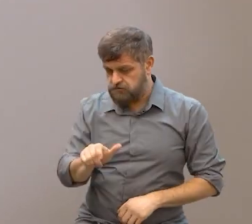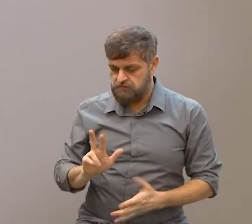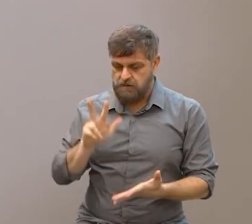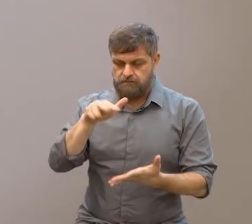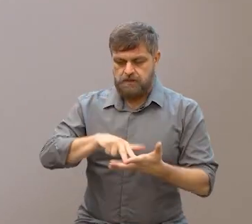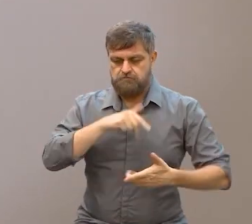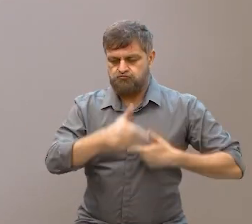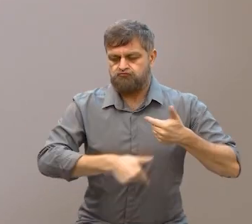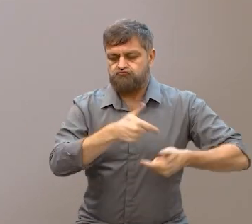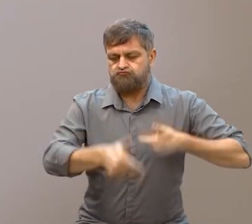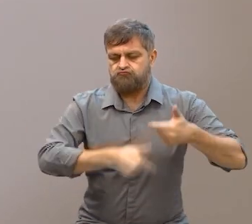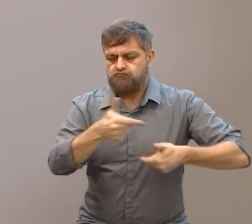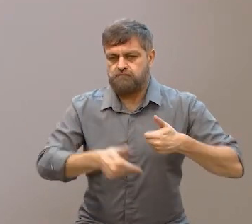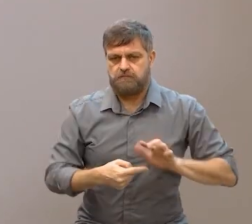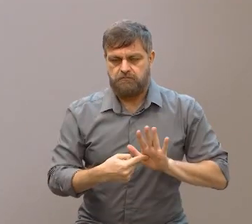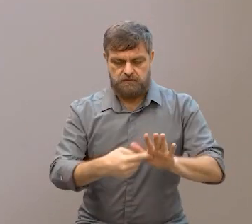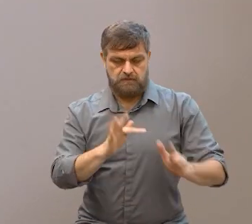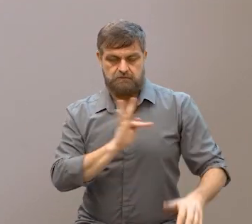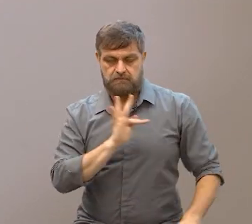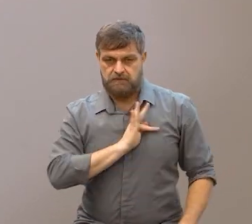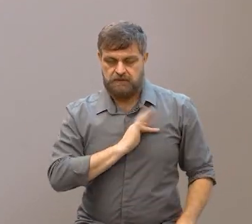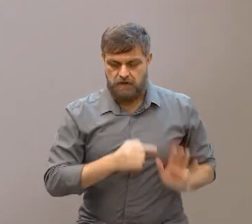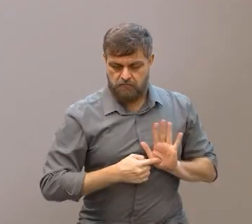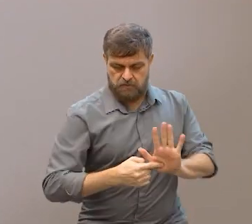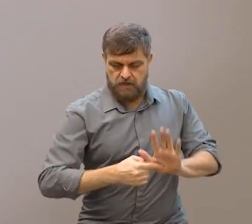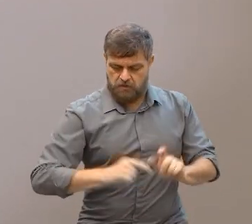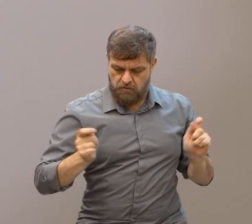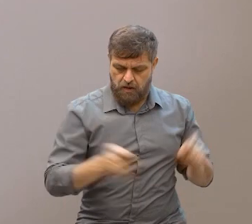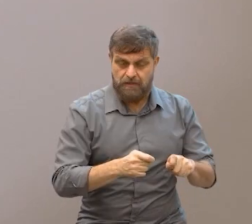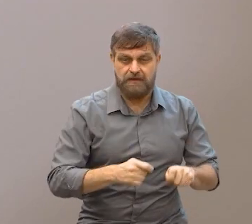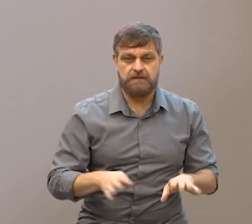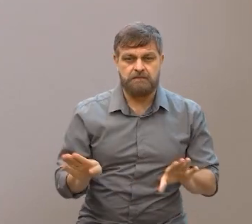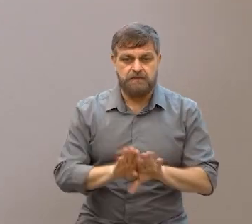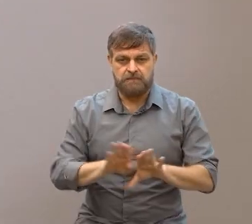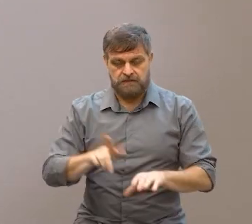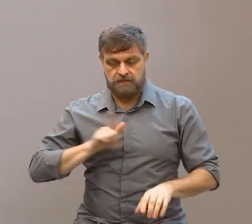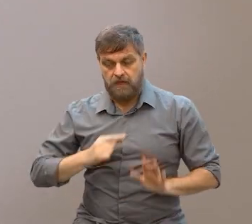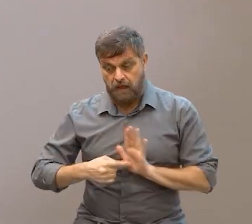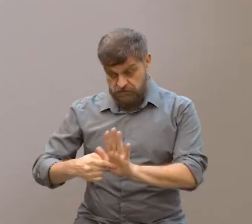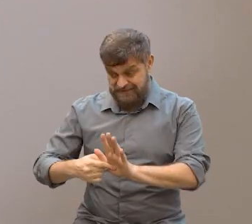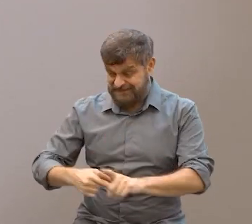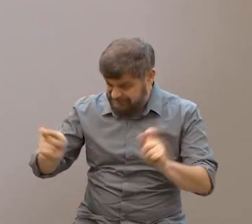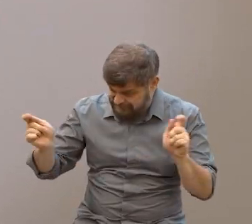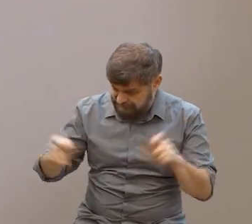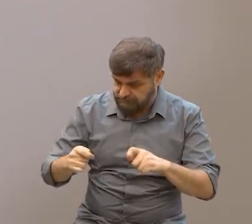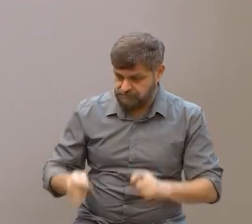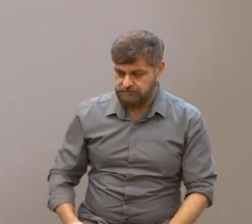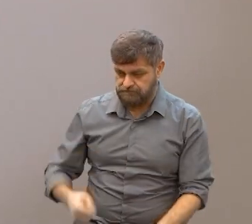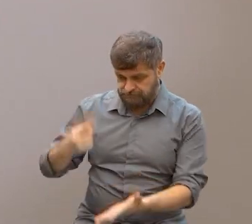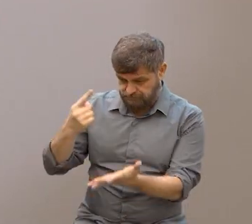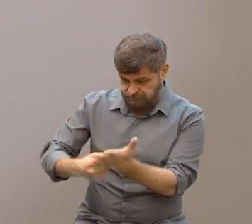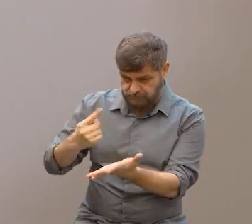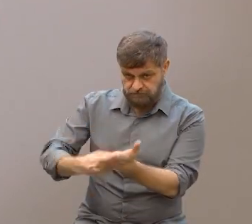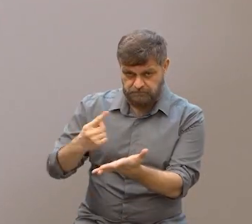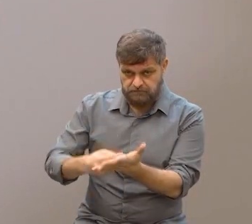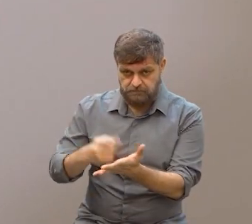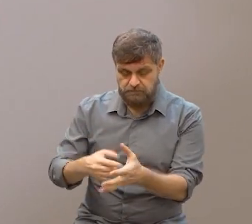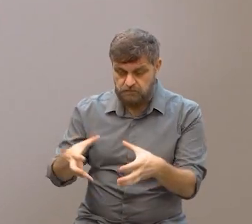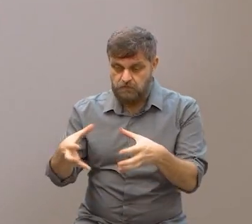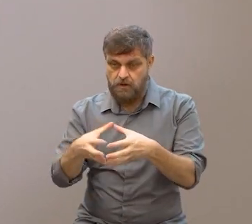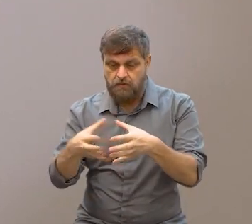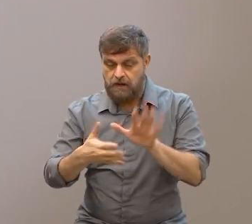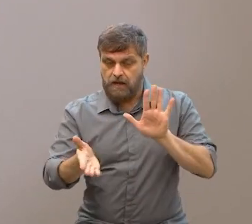e trabalhar e dominar a competência técnica. Não. É dominar a competência técnica, ter um comprometimento com